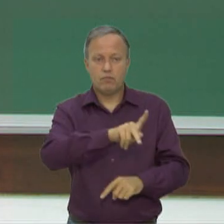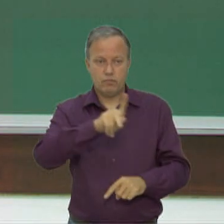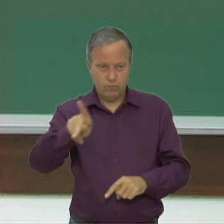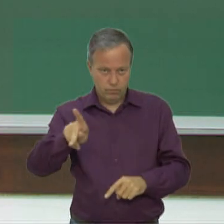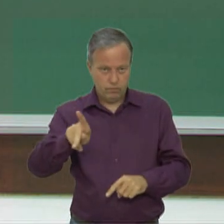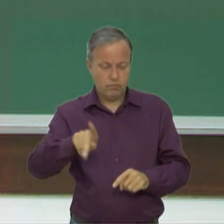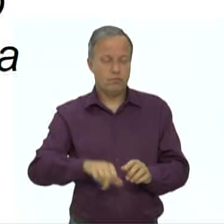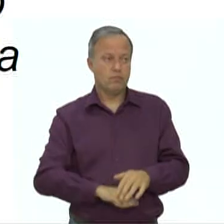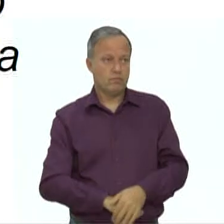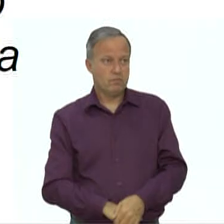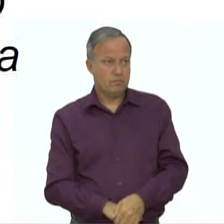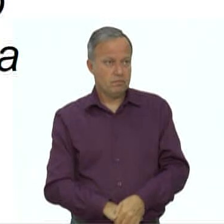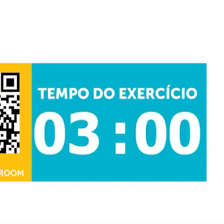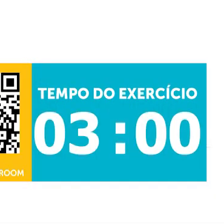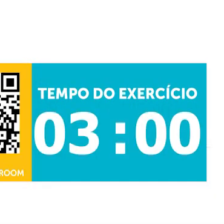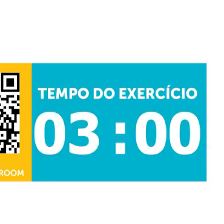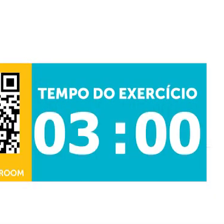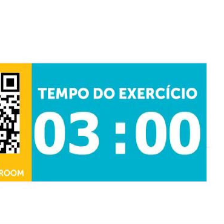a correção.